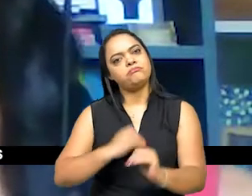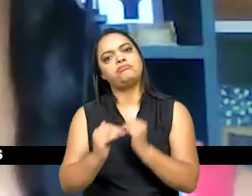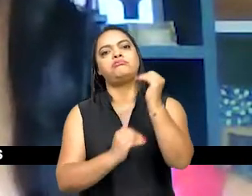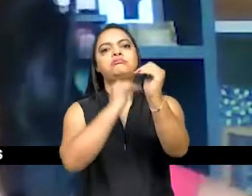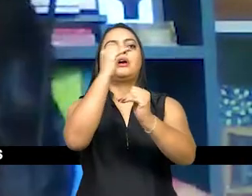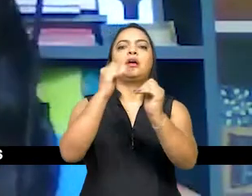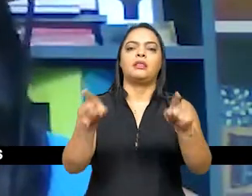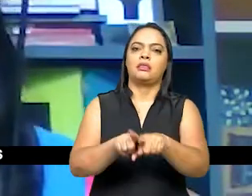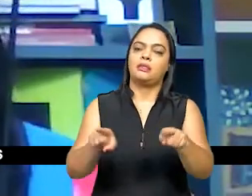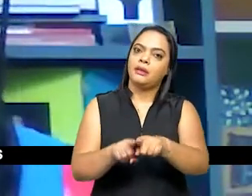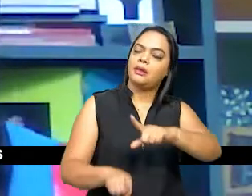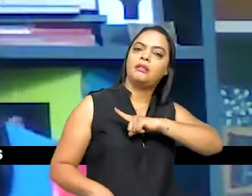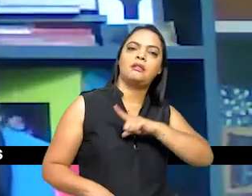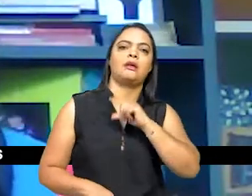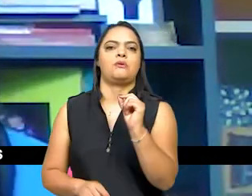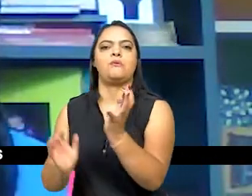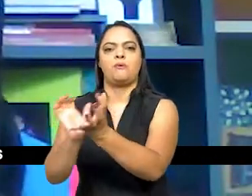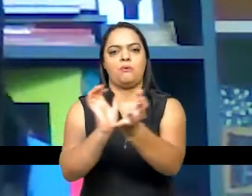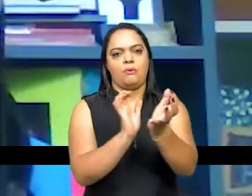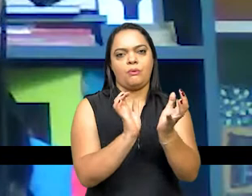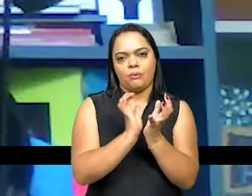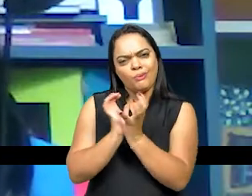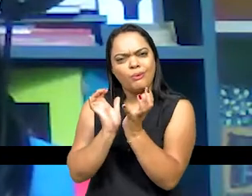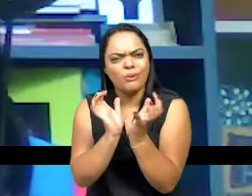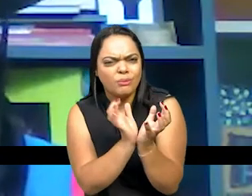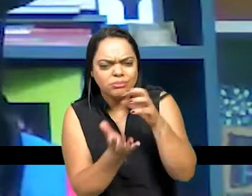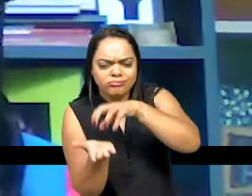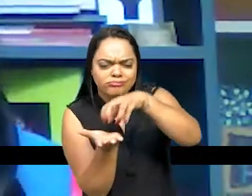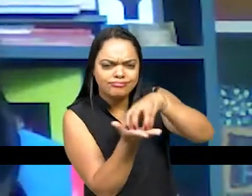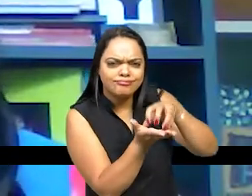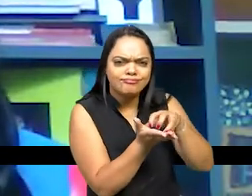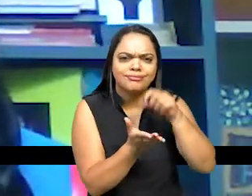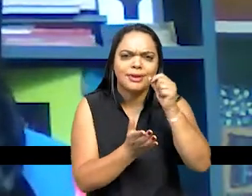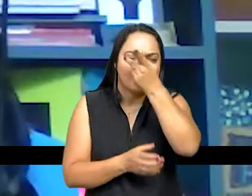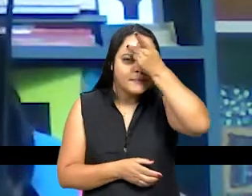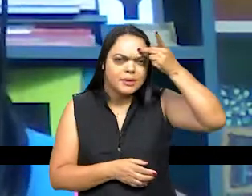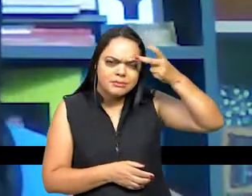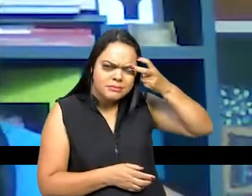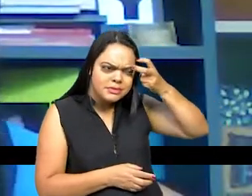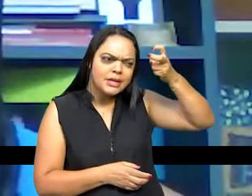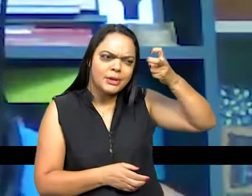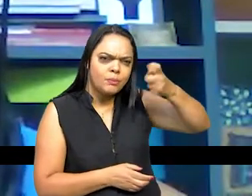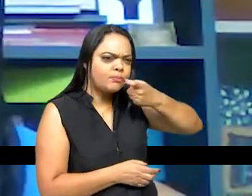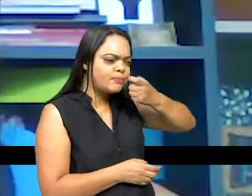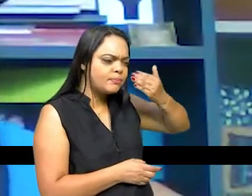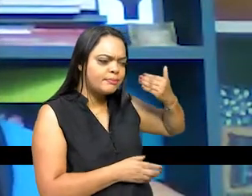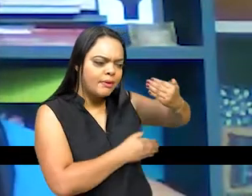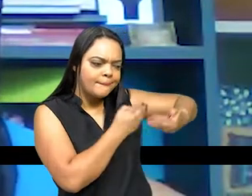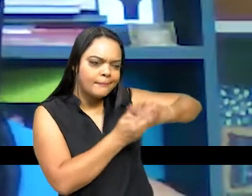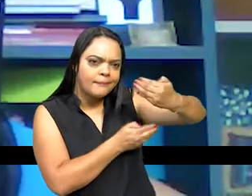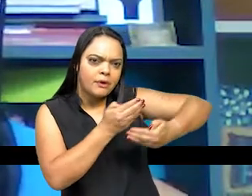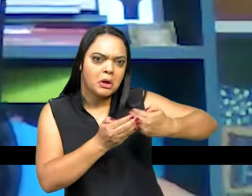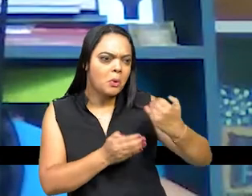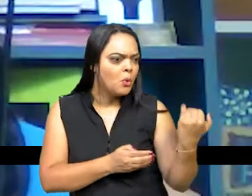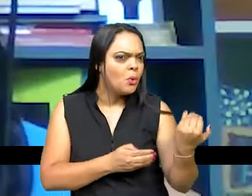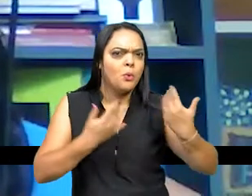tem, eu acho, um conjunto, como bem apontou o Marcos, assim, de intelectuais, de uma produção mais recente, muito rico,